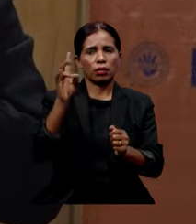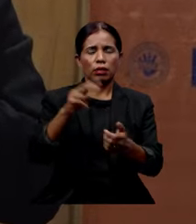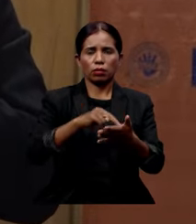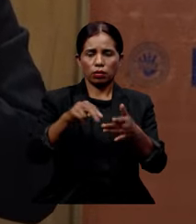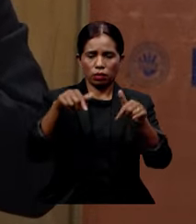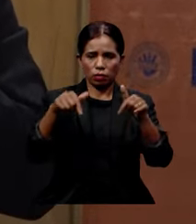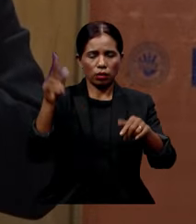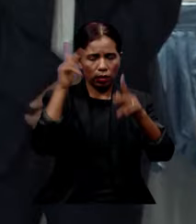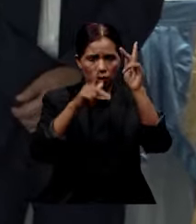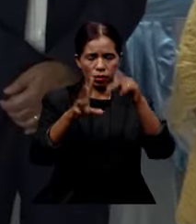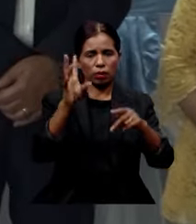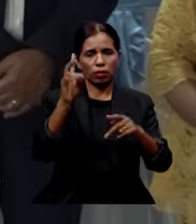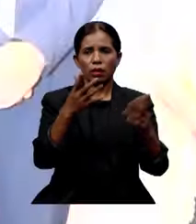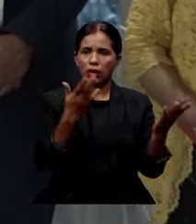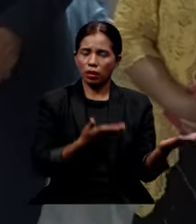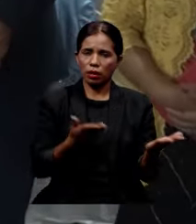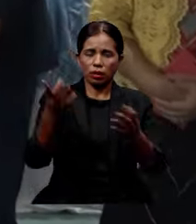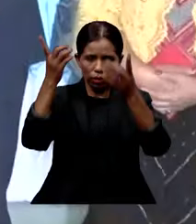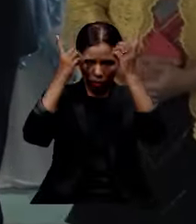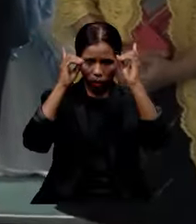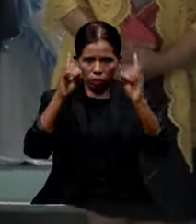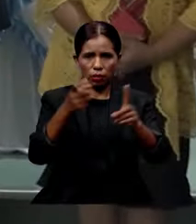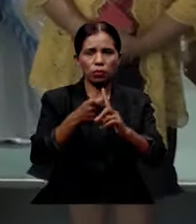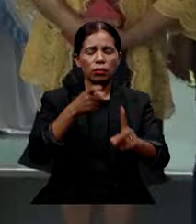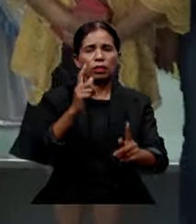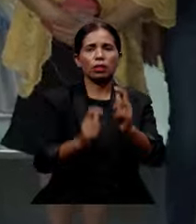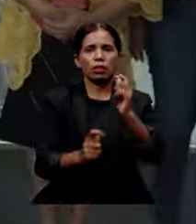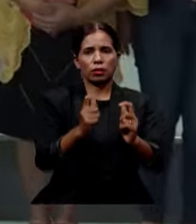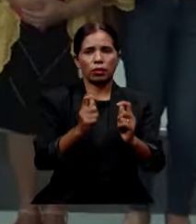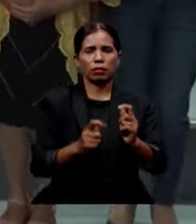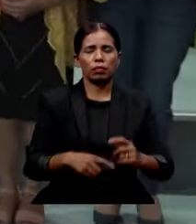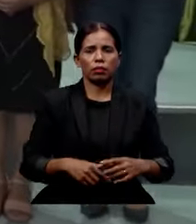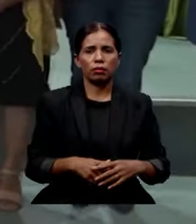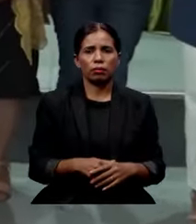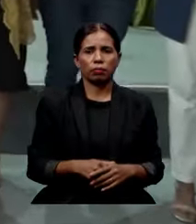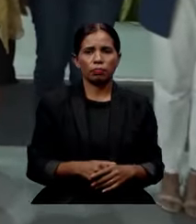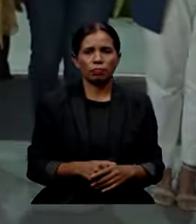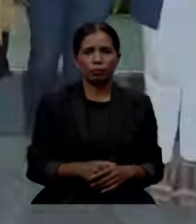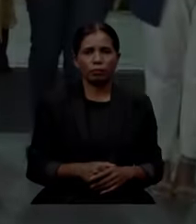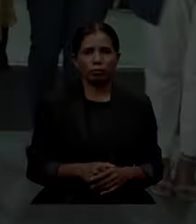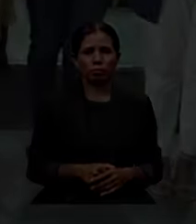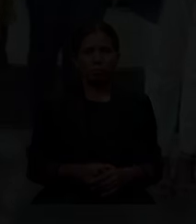ne kazu ne mak iha ona desizaum husi tribunal. Emerenciana Martins, Maritu da Costa, GMN.